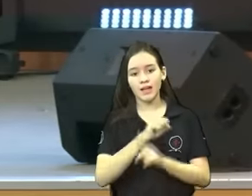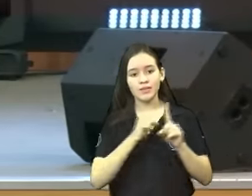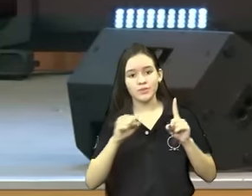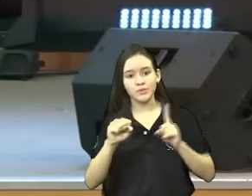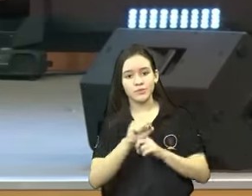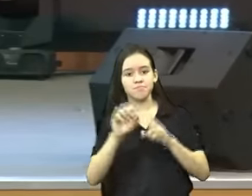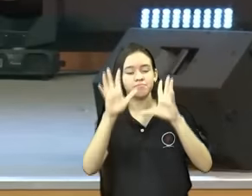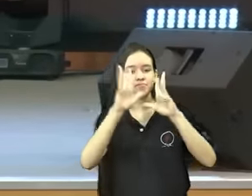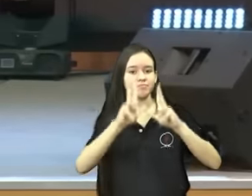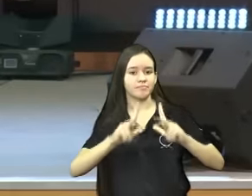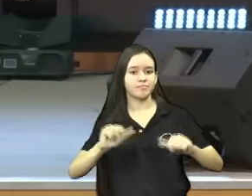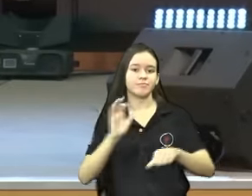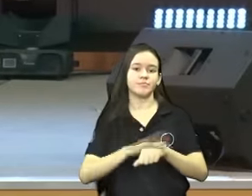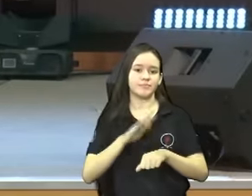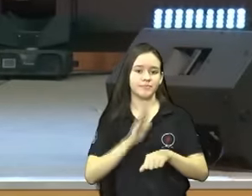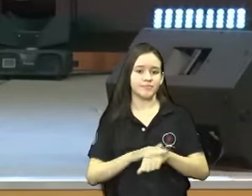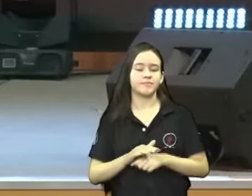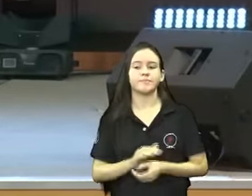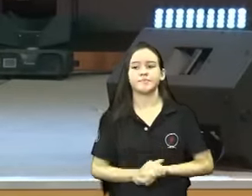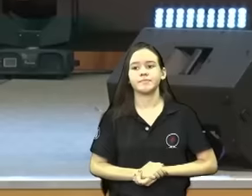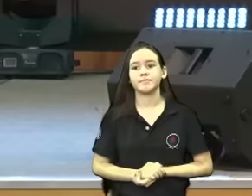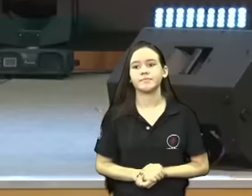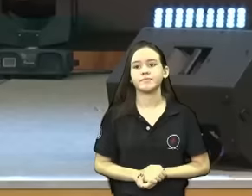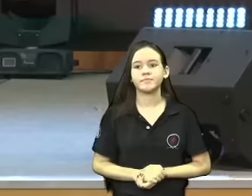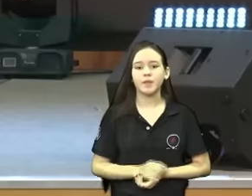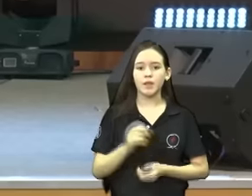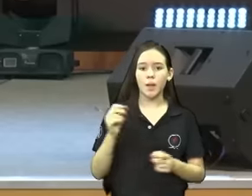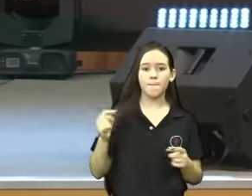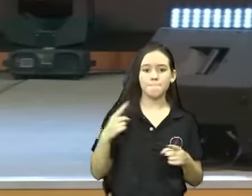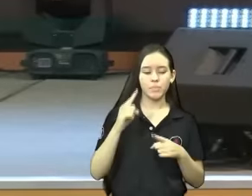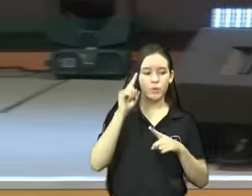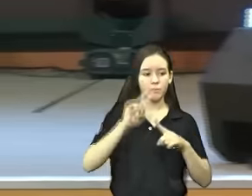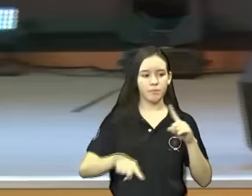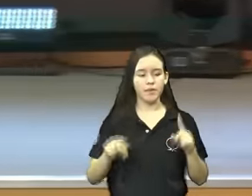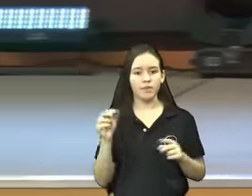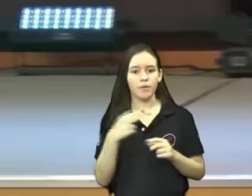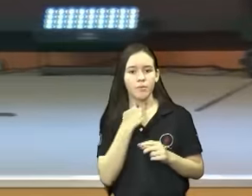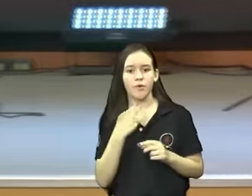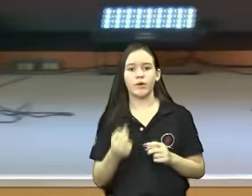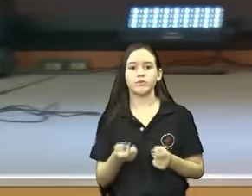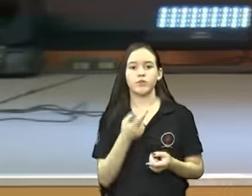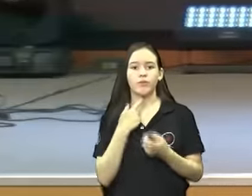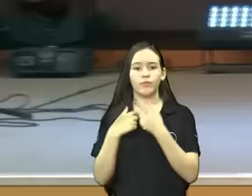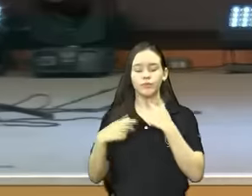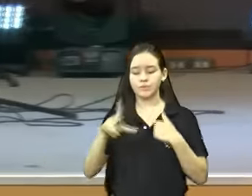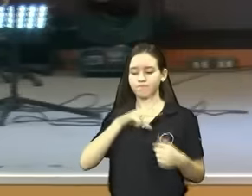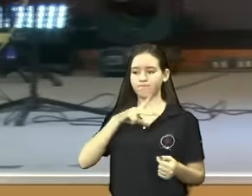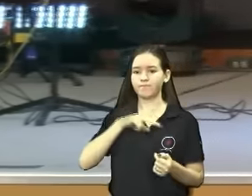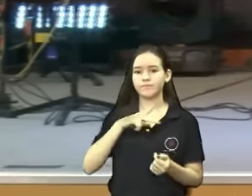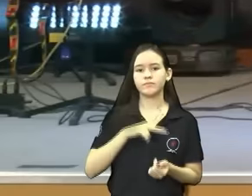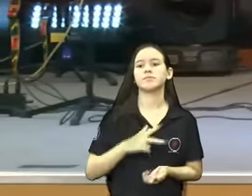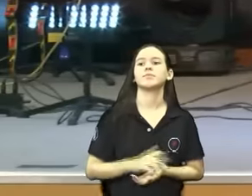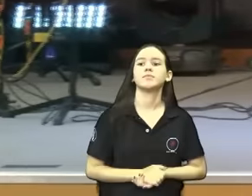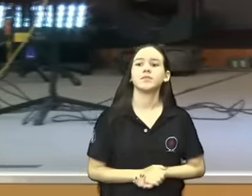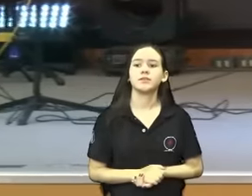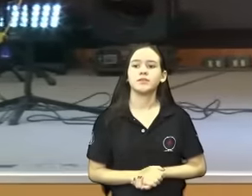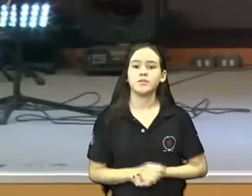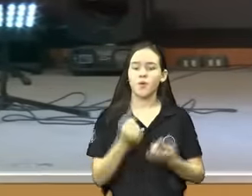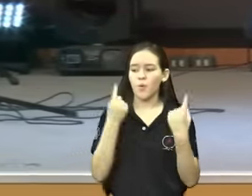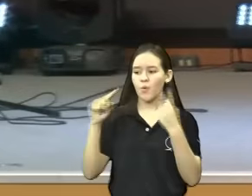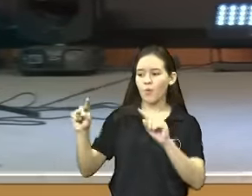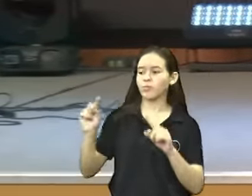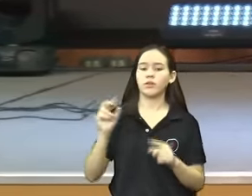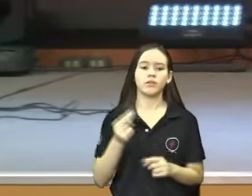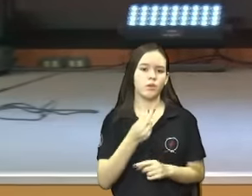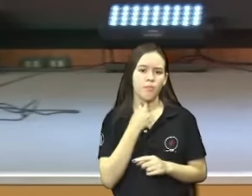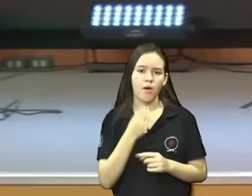se auto-destrói não pode proibir nada Cada um faz o que quer você não pode falar contra nada